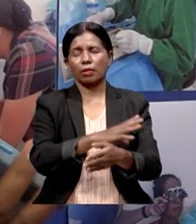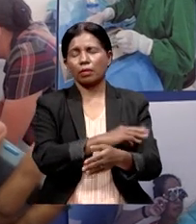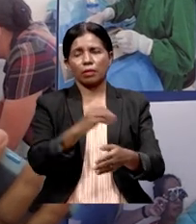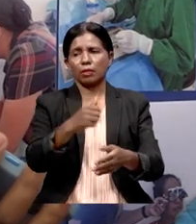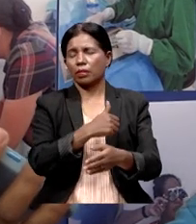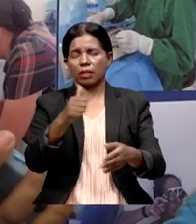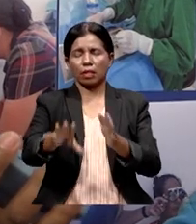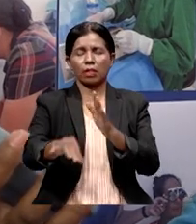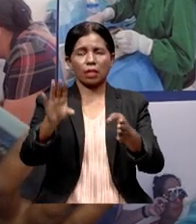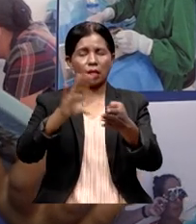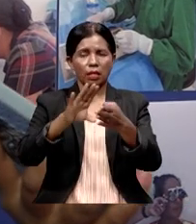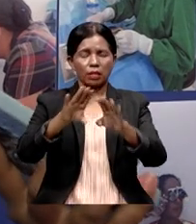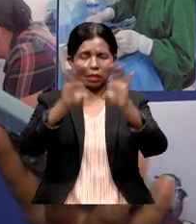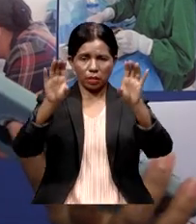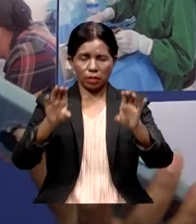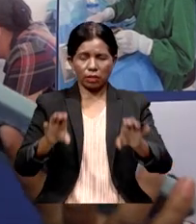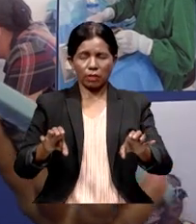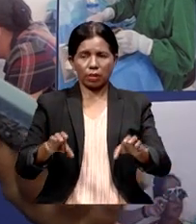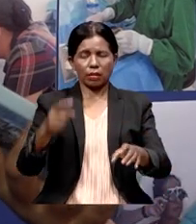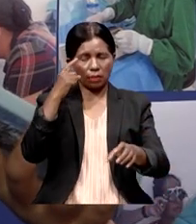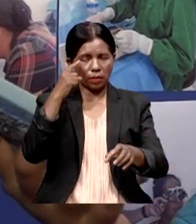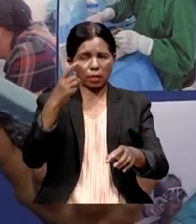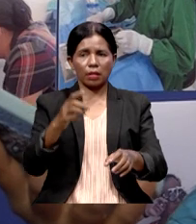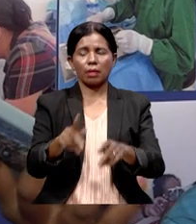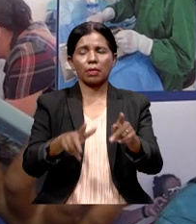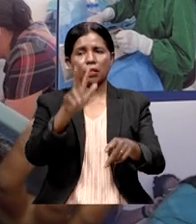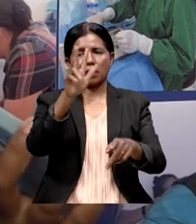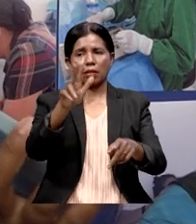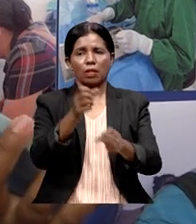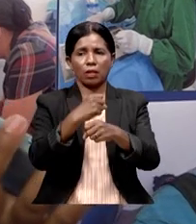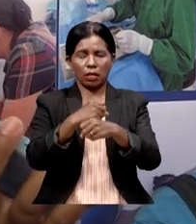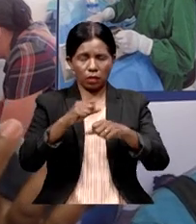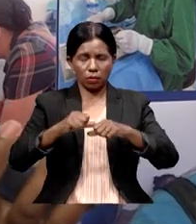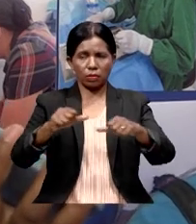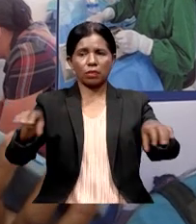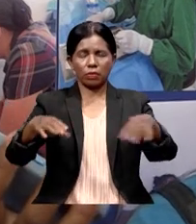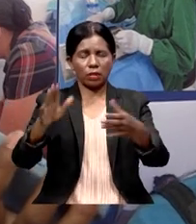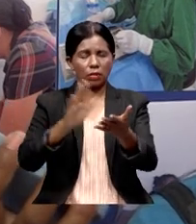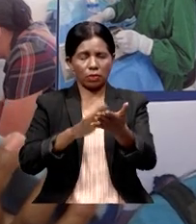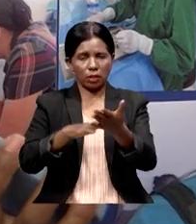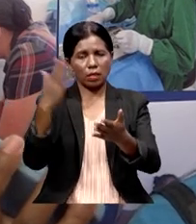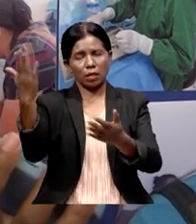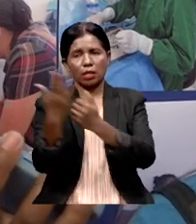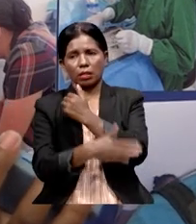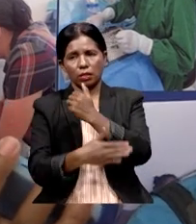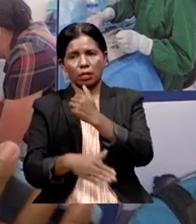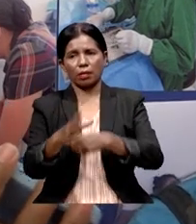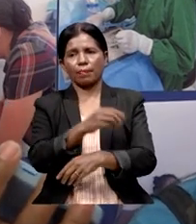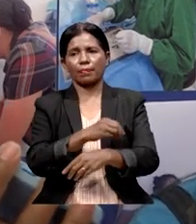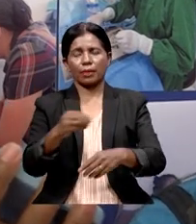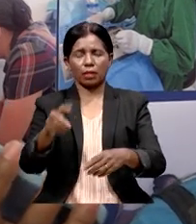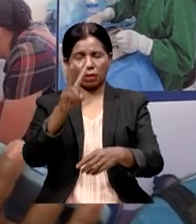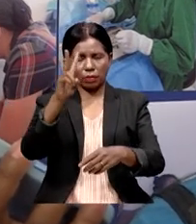retam diploma e matam, né? Agora eu estou na Tolu, eu quero continuar a escola e a Relivo. Na Rua e Fizi, nomas Ida